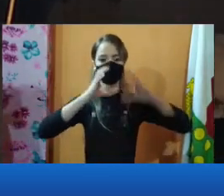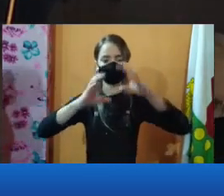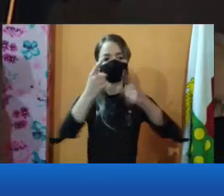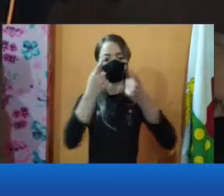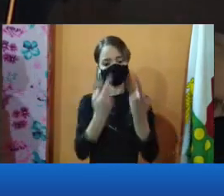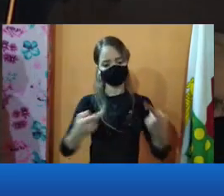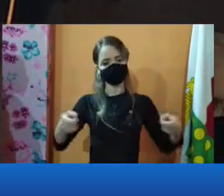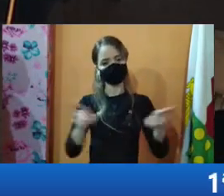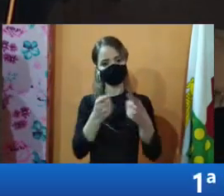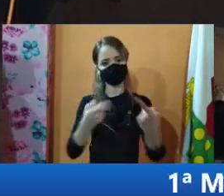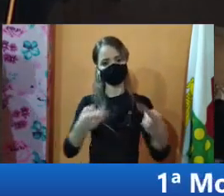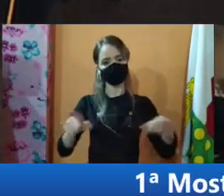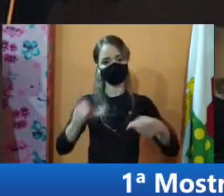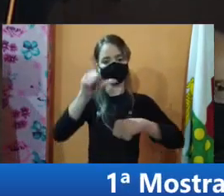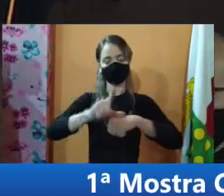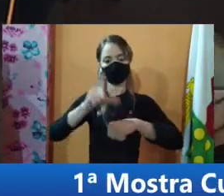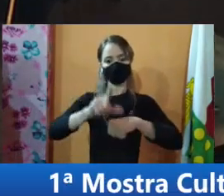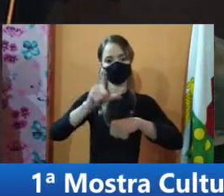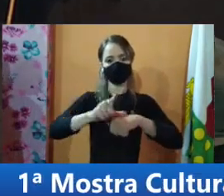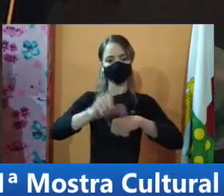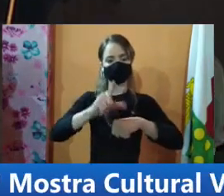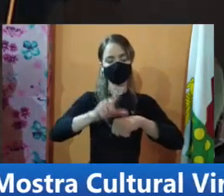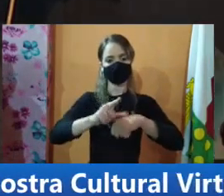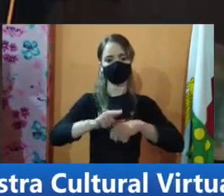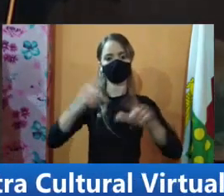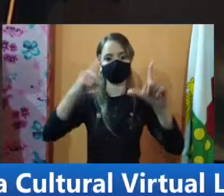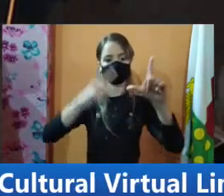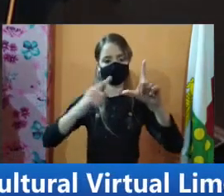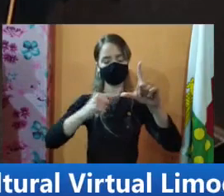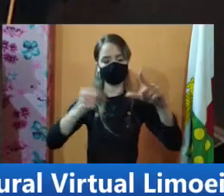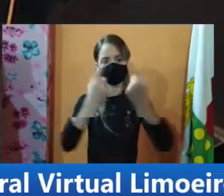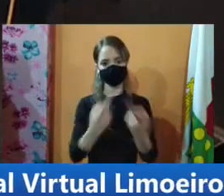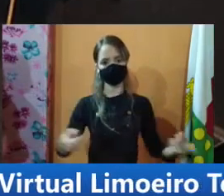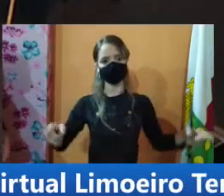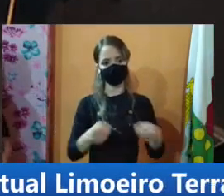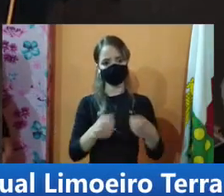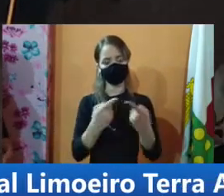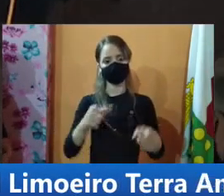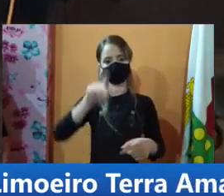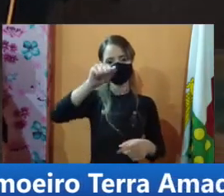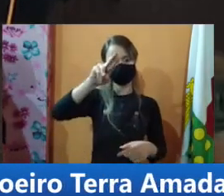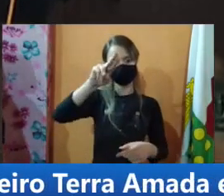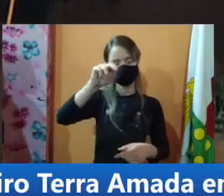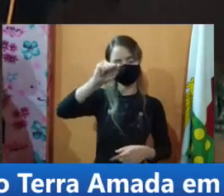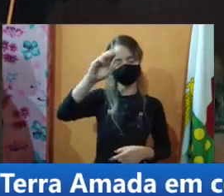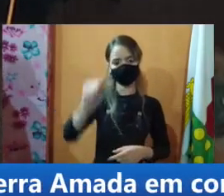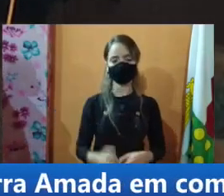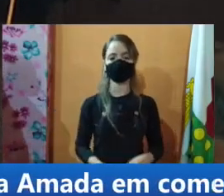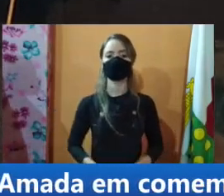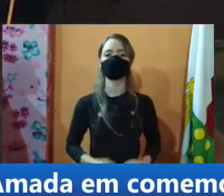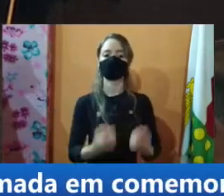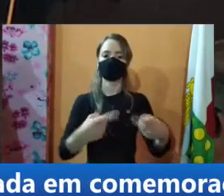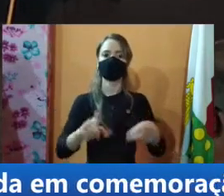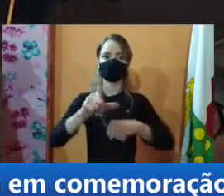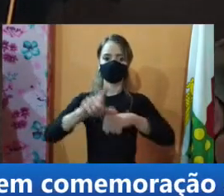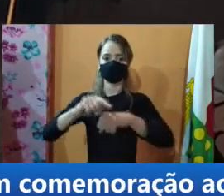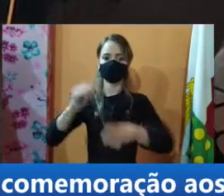hino de Limoeiro, da autoria do Dr. Barbosa, a letra e a música do Laurivan Barros.